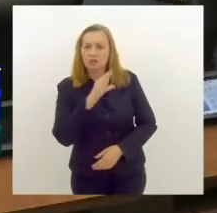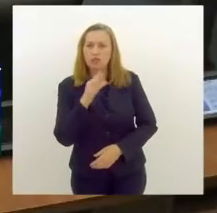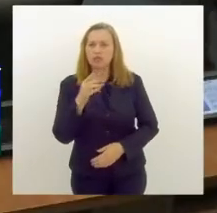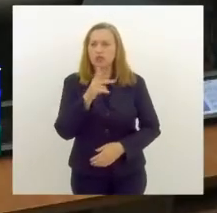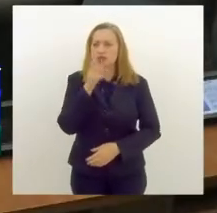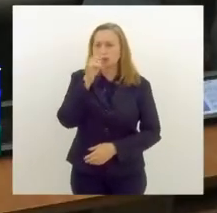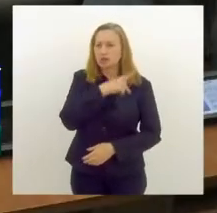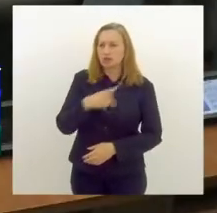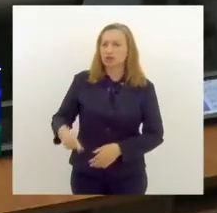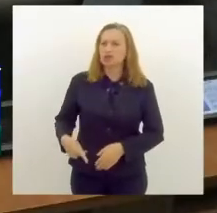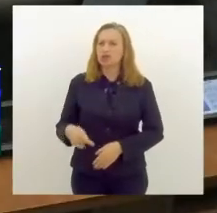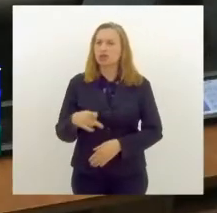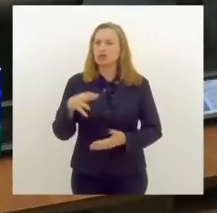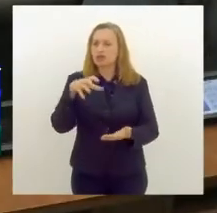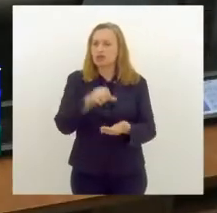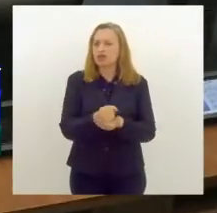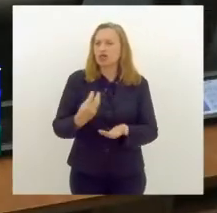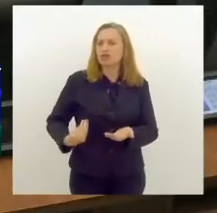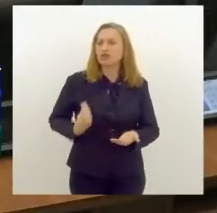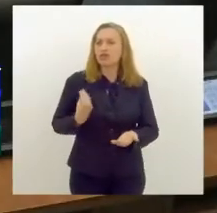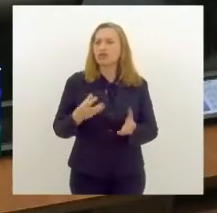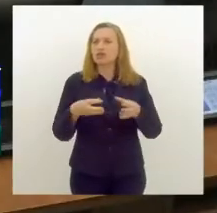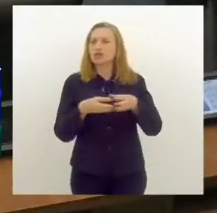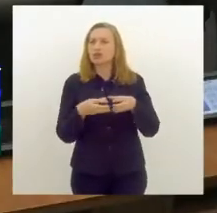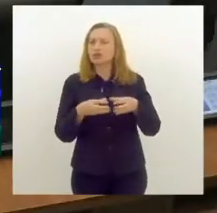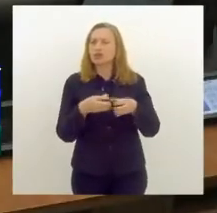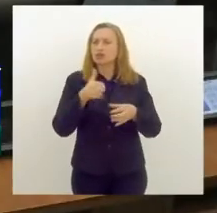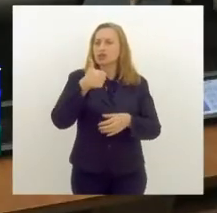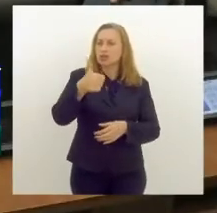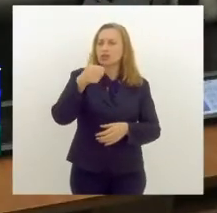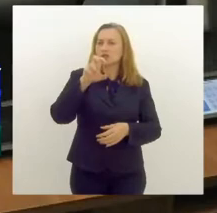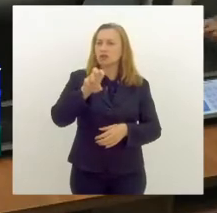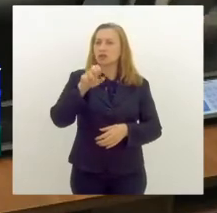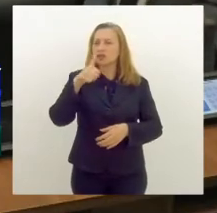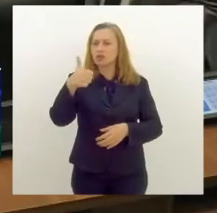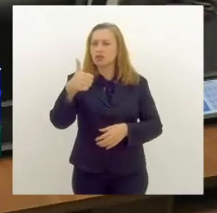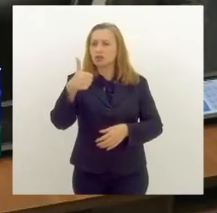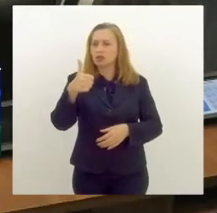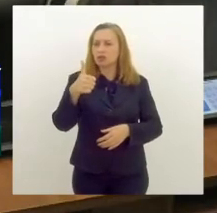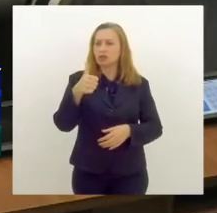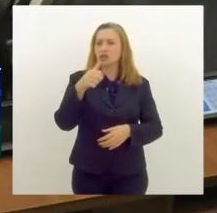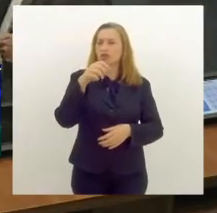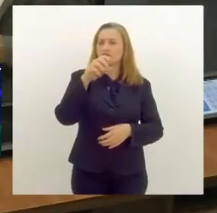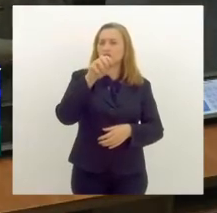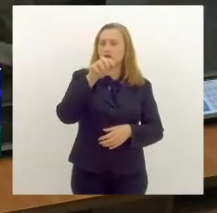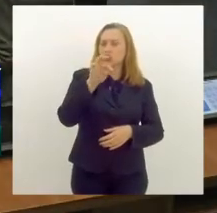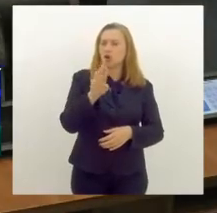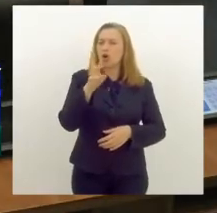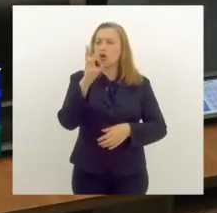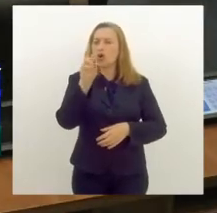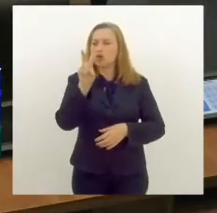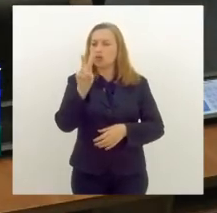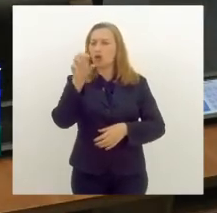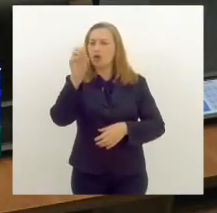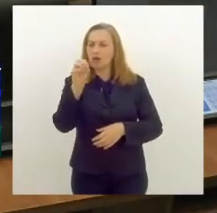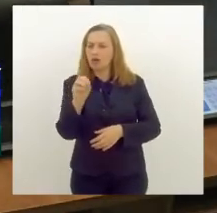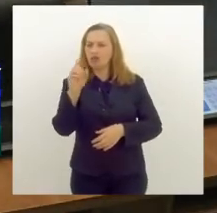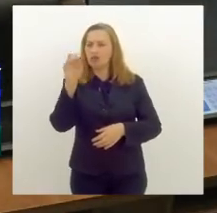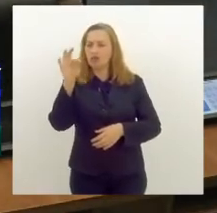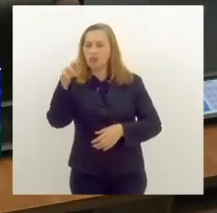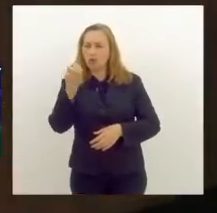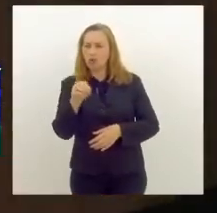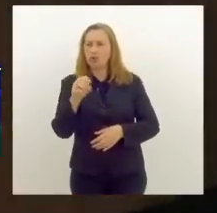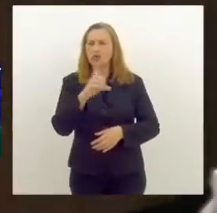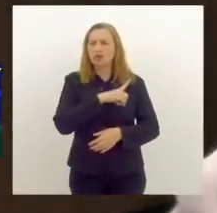registrar a presença, rapidamente, da equipe da 151 EDP lá de Nova Friburgo, o delegado titular, doutor Henrique Pessoa,